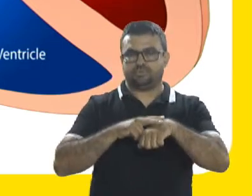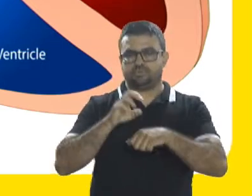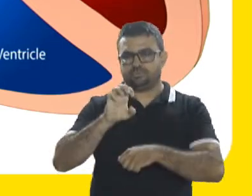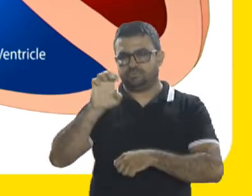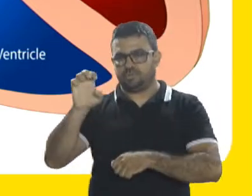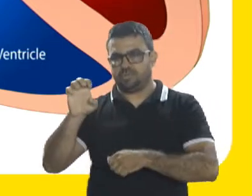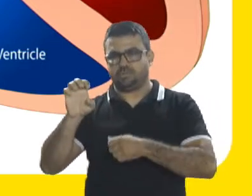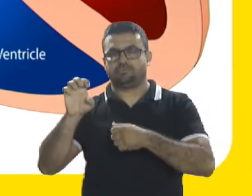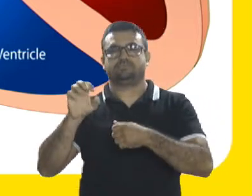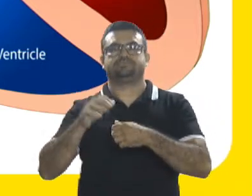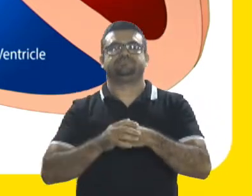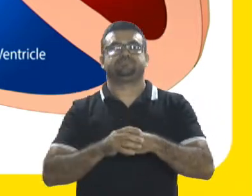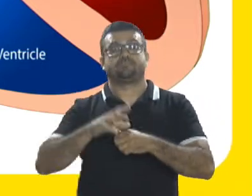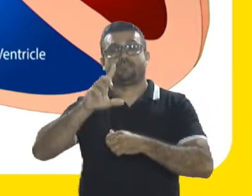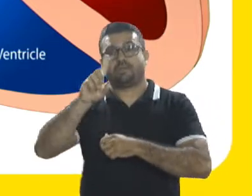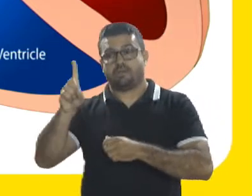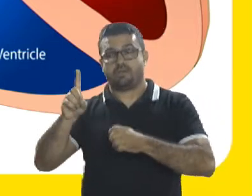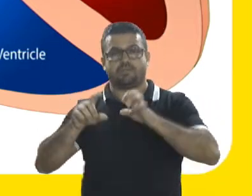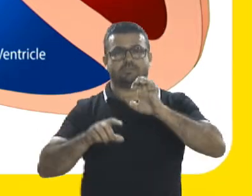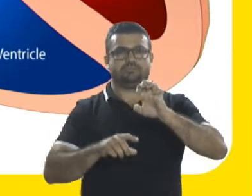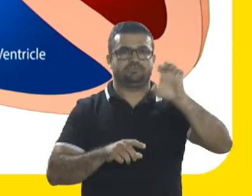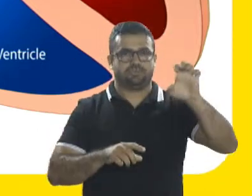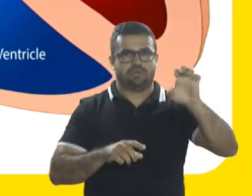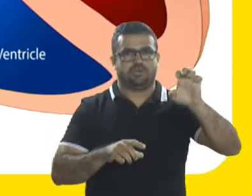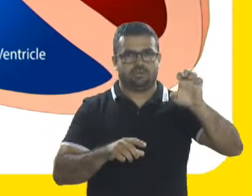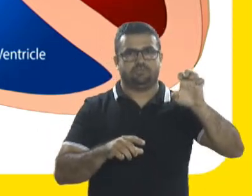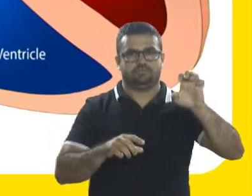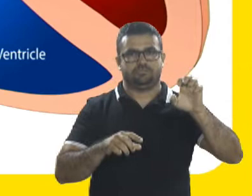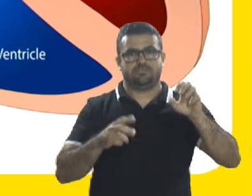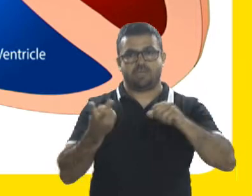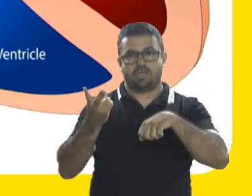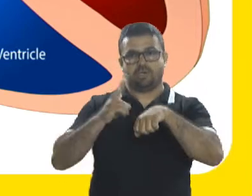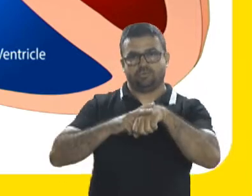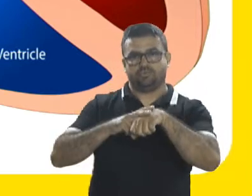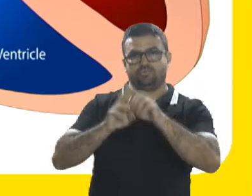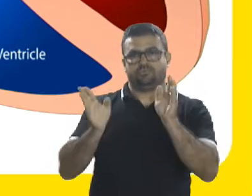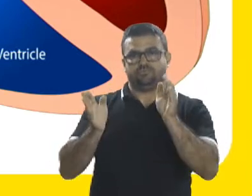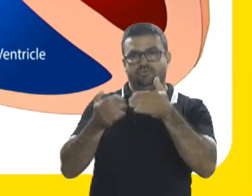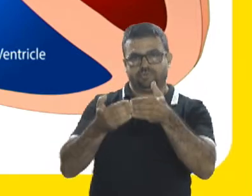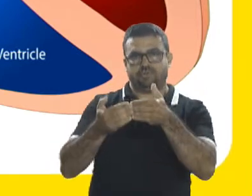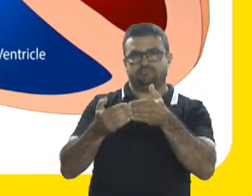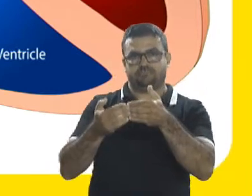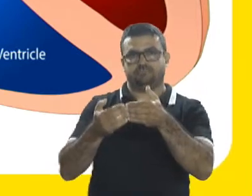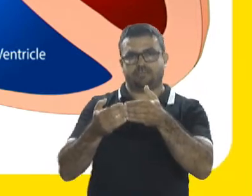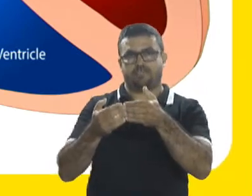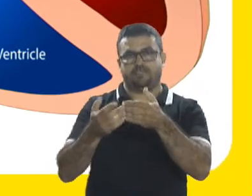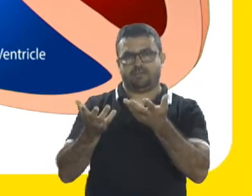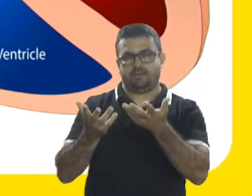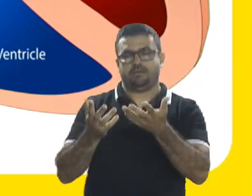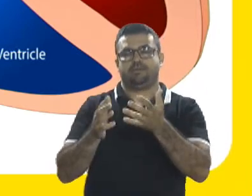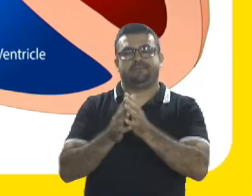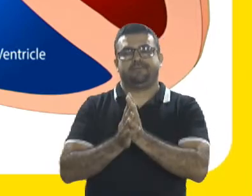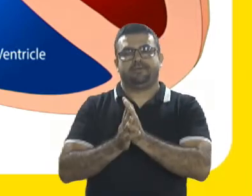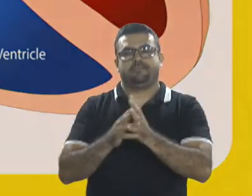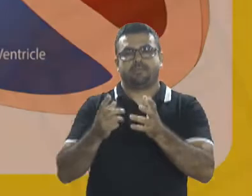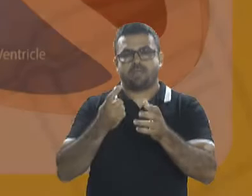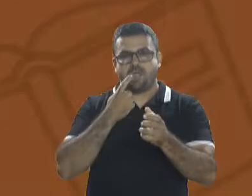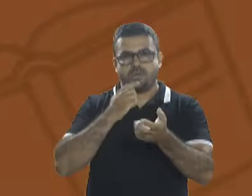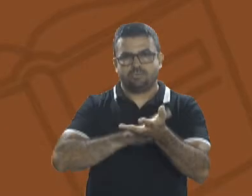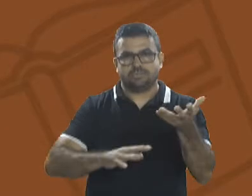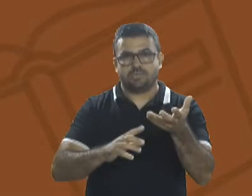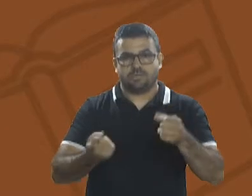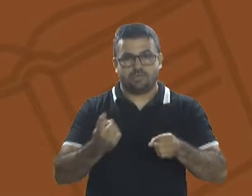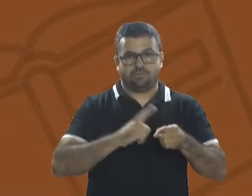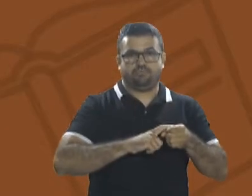e uma válvula do lado esquerdo. E essas válvulas, elas vão se fechar, evitando que o sangue retorne, tá? Então, vai sempre por um sentido.